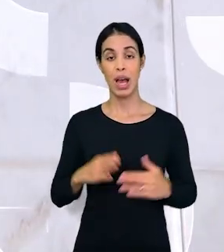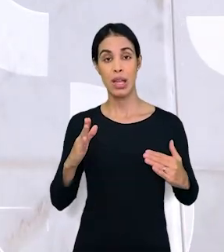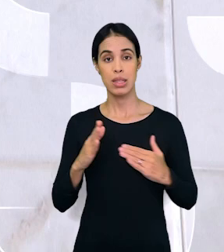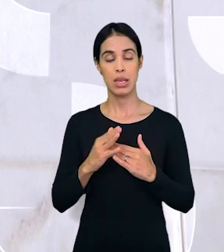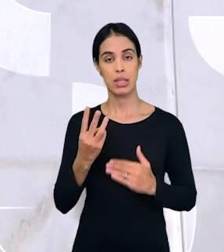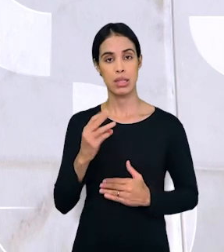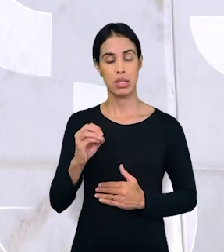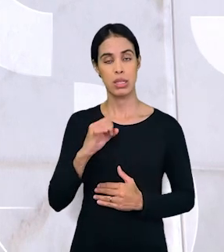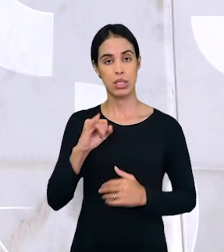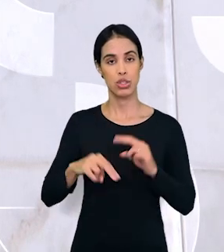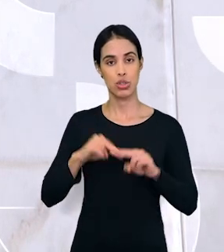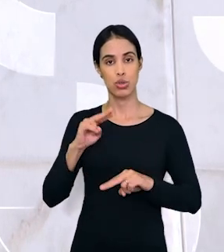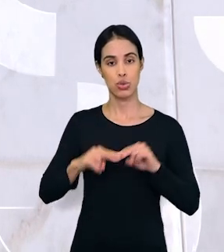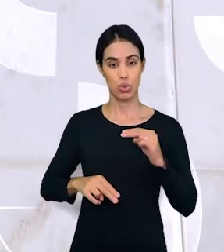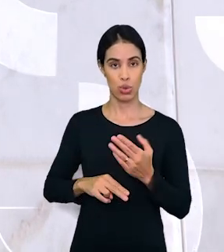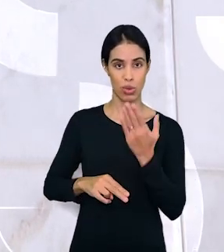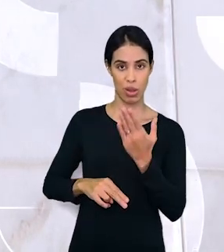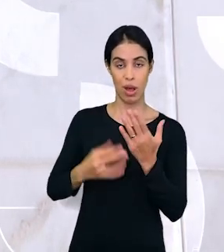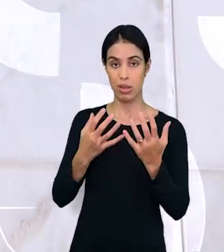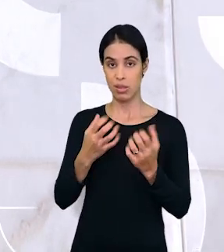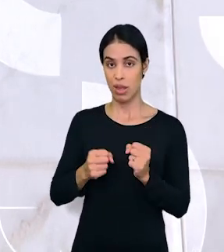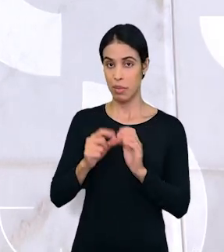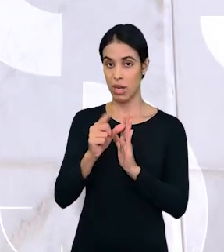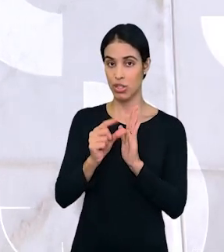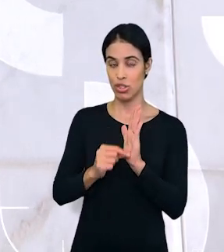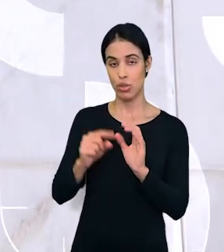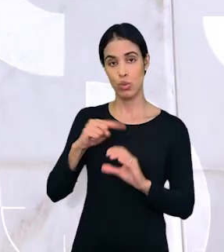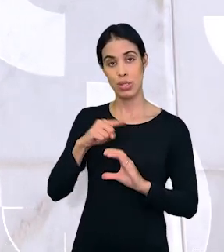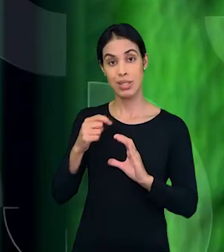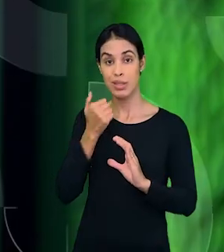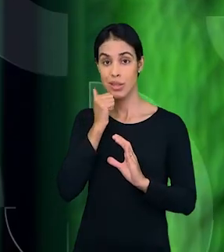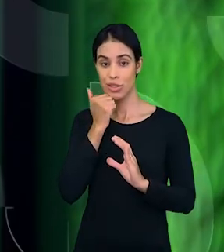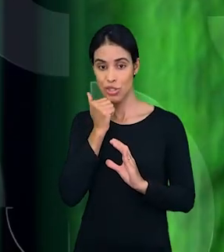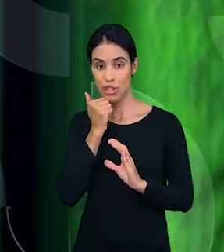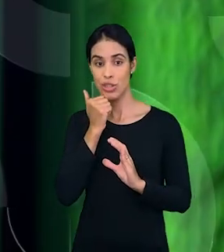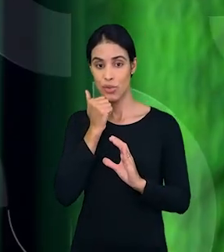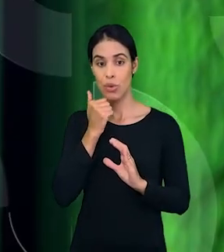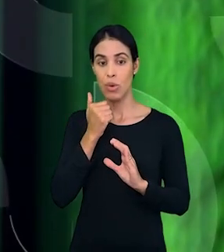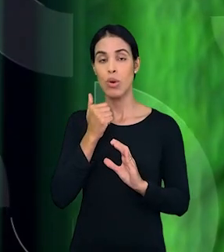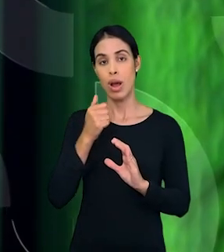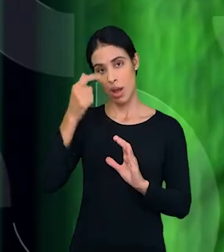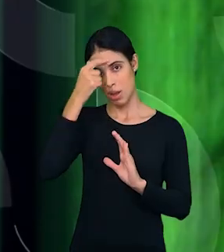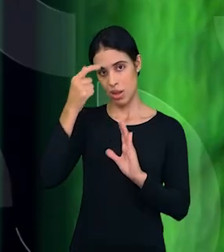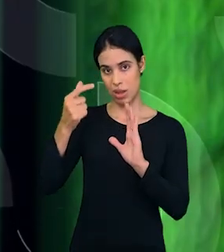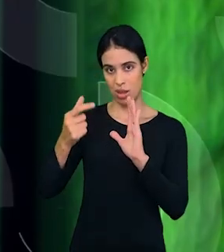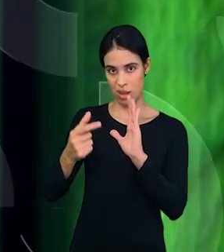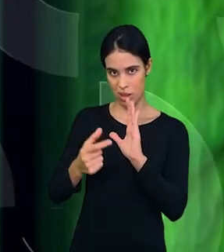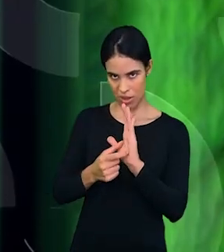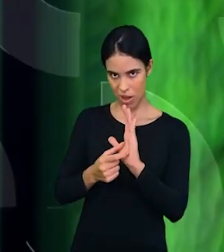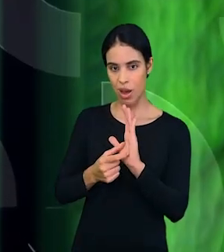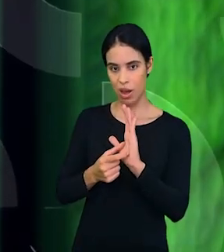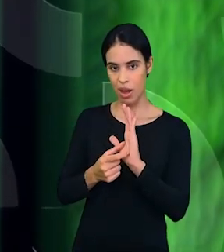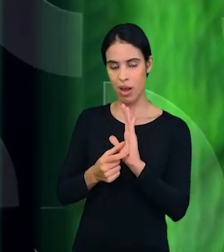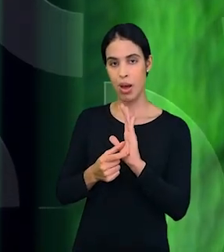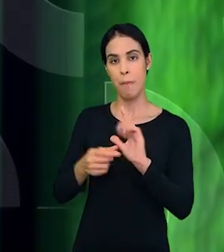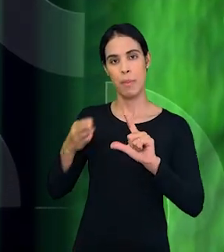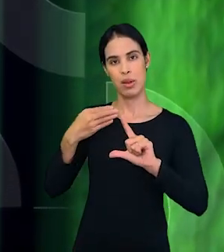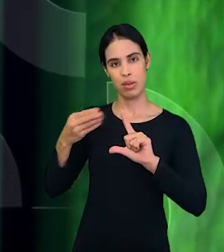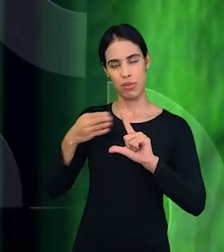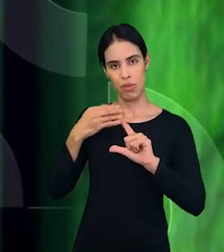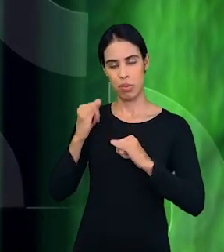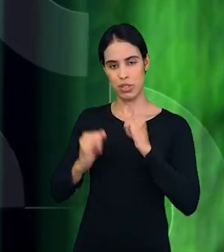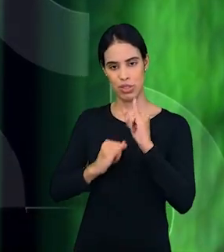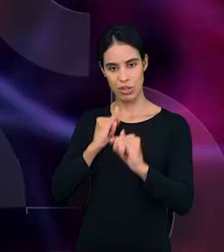Até 30 de junho, a ENAMAT recebe artigos científicos para compor a obra Inteligência Artificial,